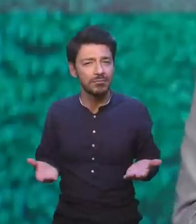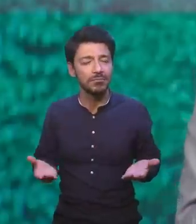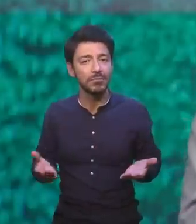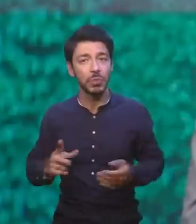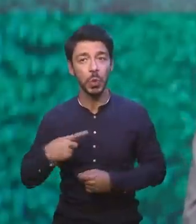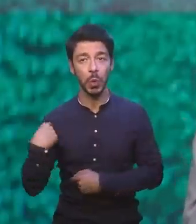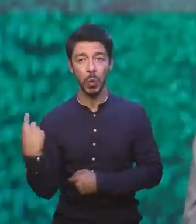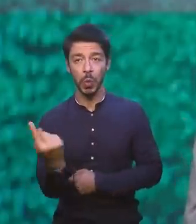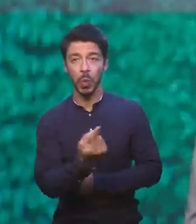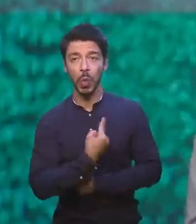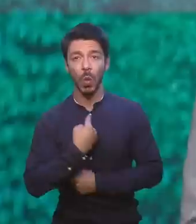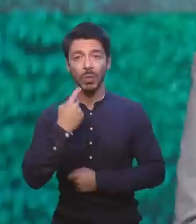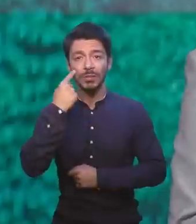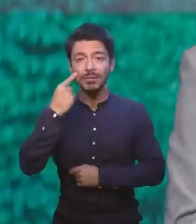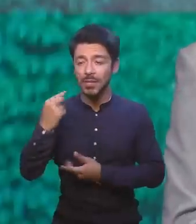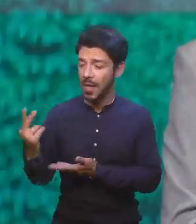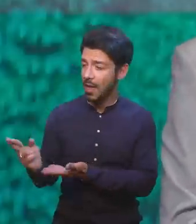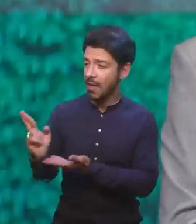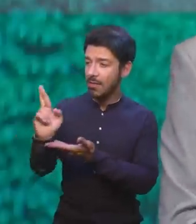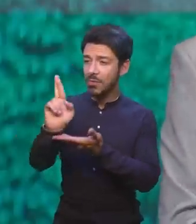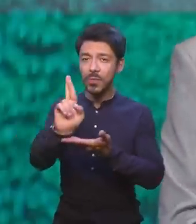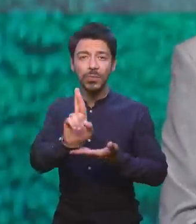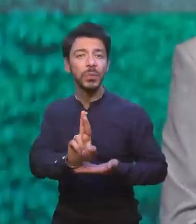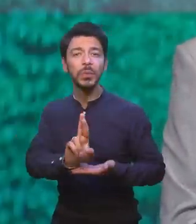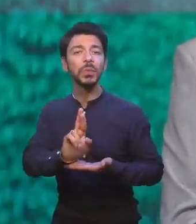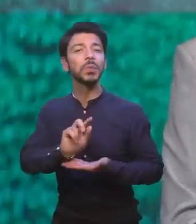os nossos recursos?